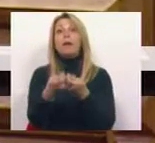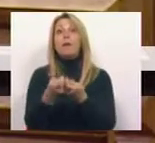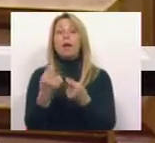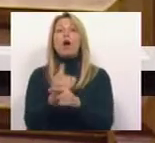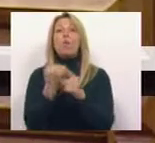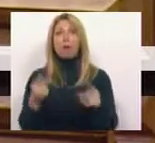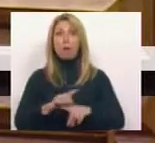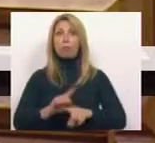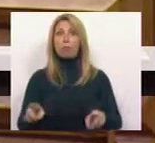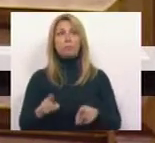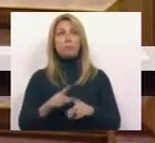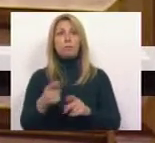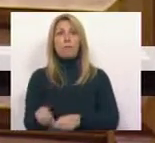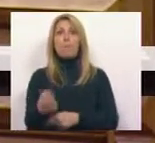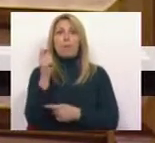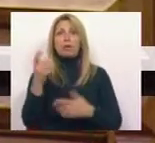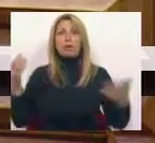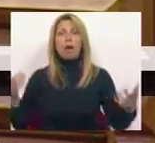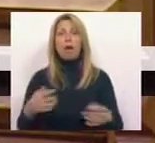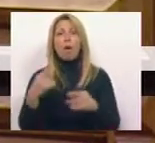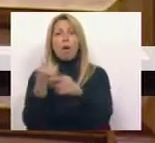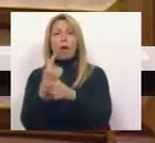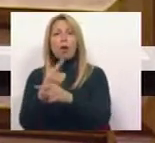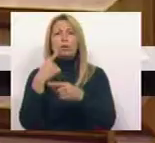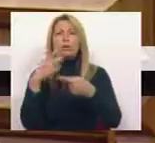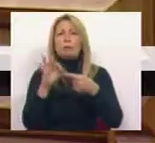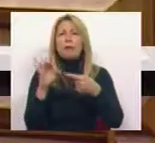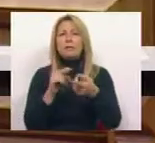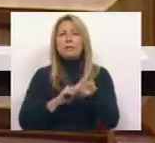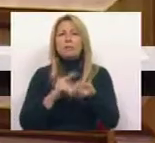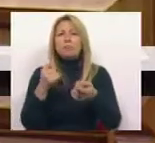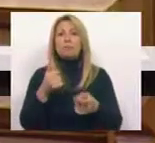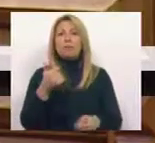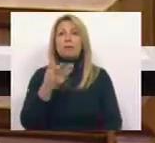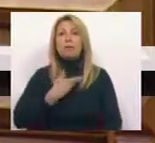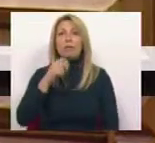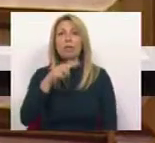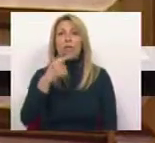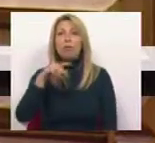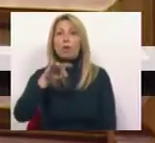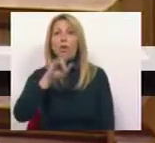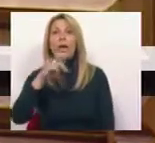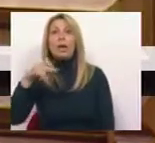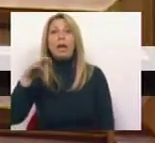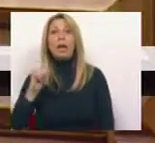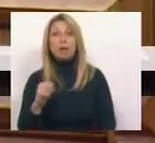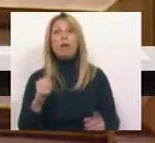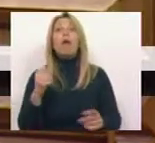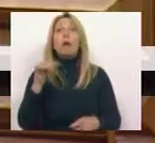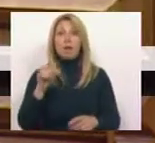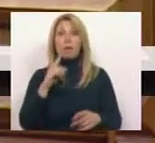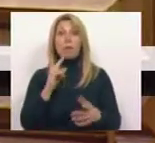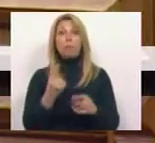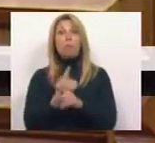atividade pescatória e a apanha de espécies bentónicas e também porque gera, em algumas circunstâncias, inundações nos